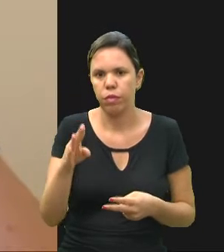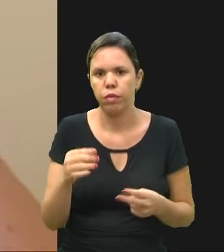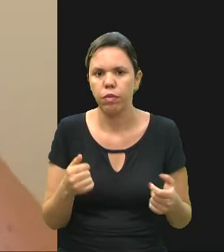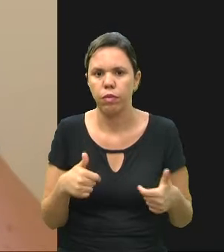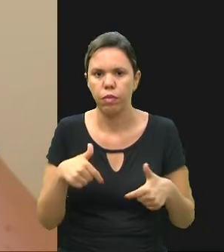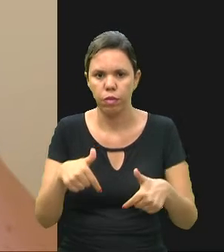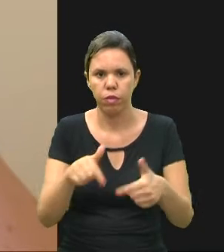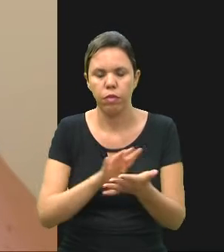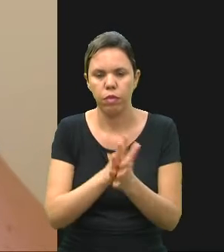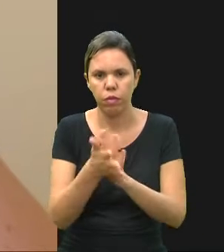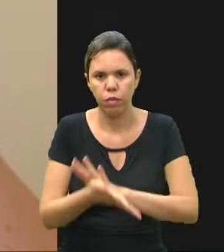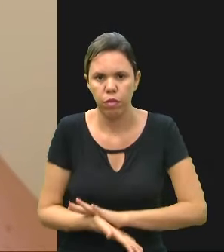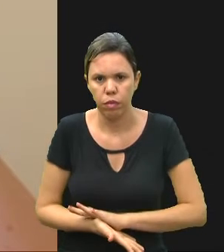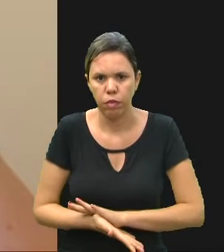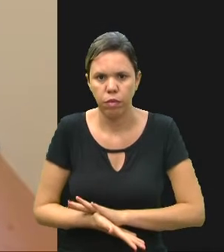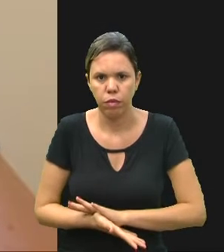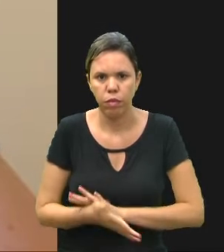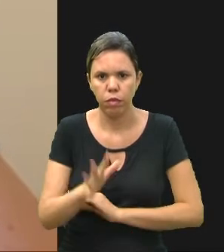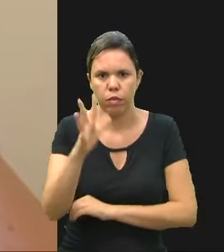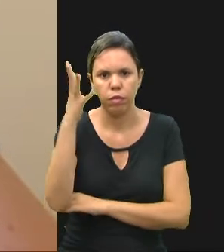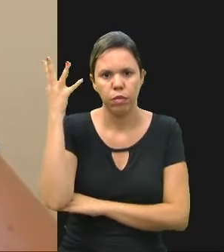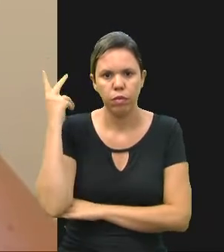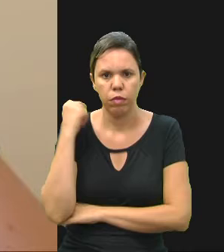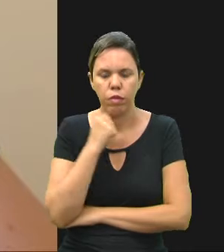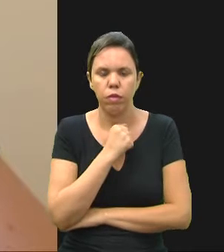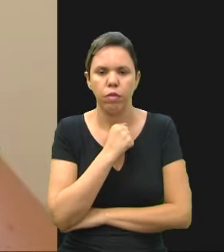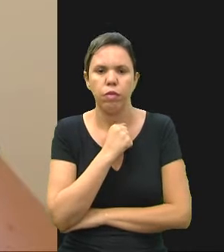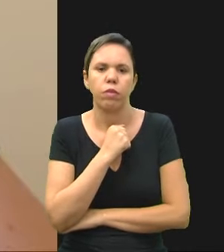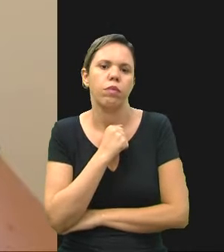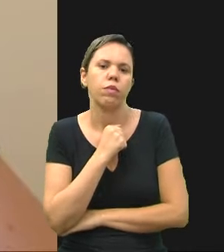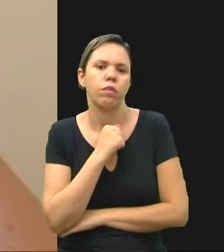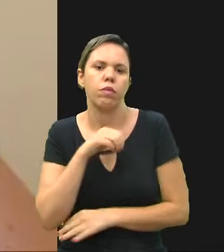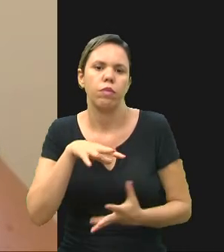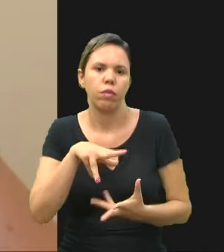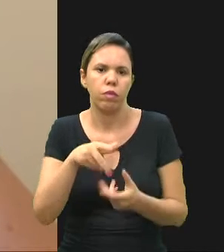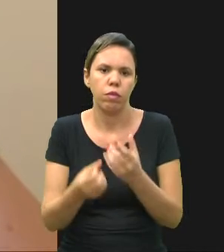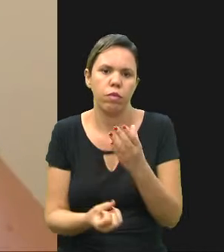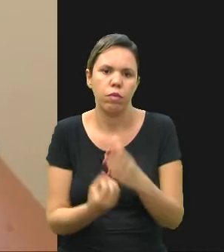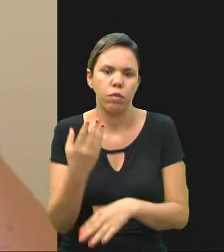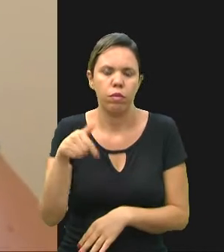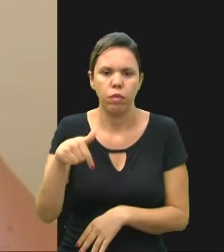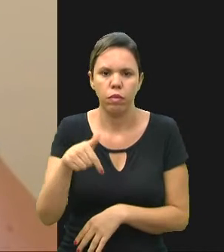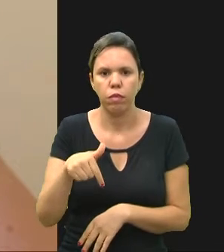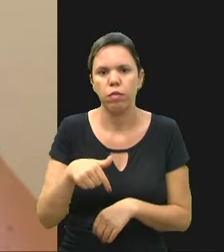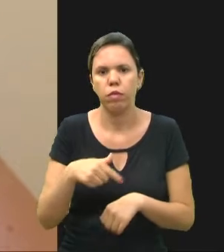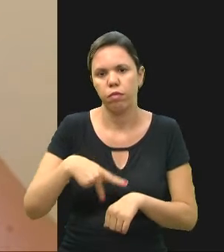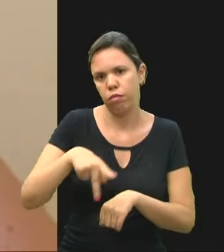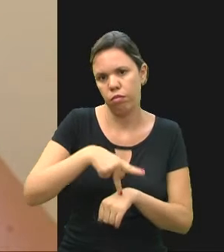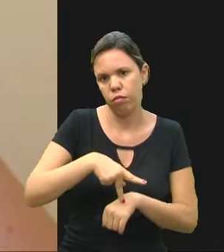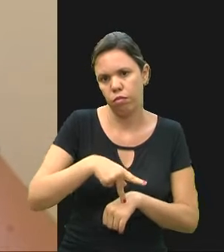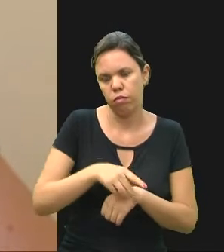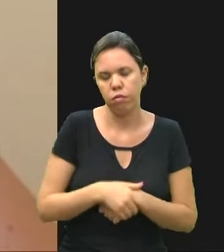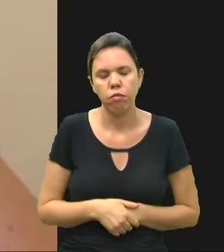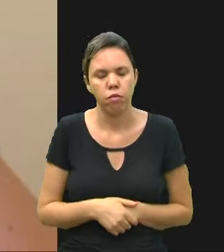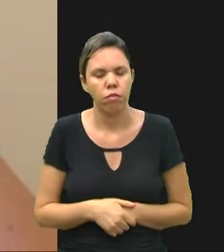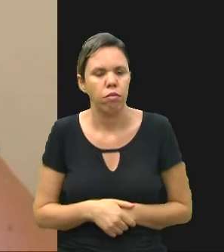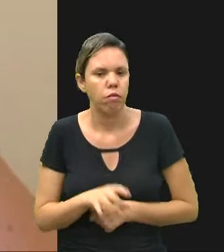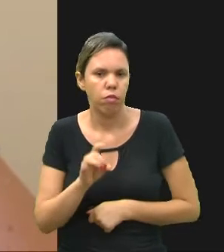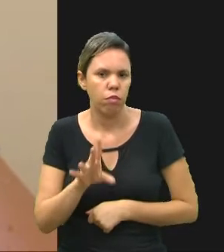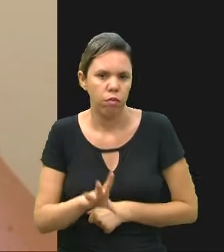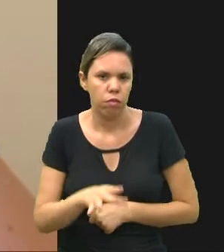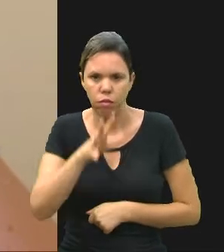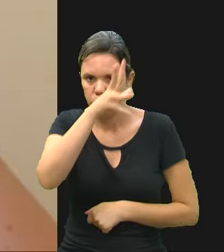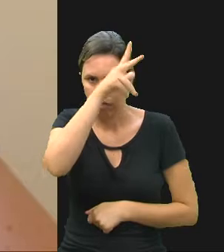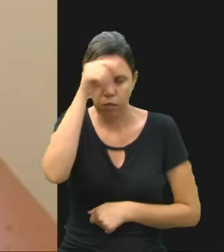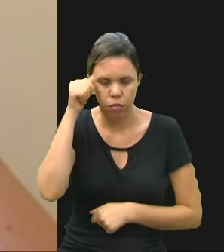principais frentes de destruição da natureza em nível global ocorrendo aqui no nosso país, né? Não